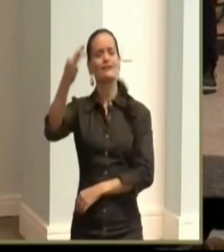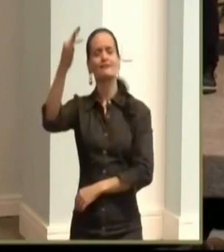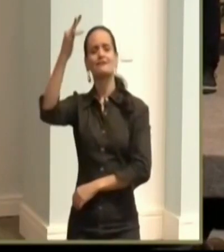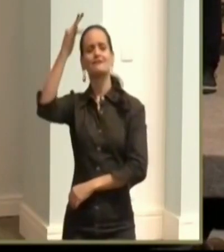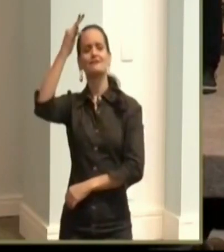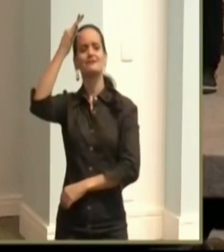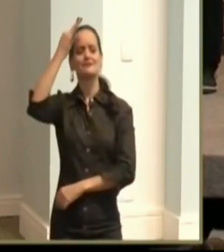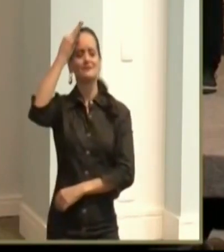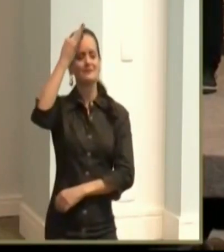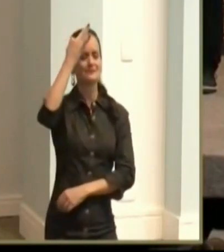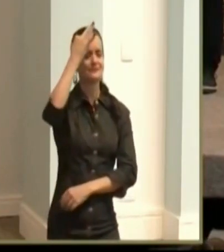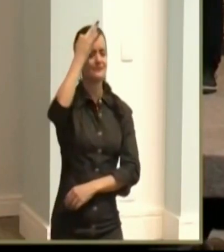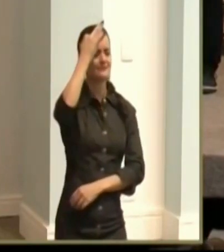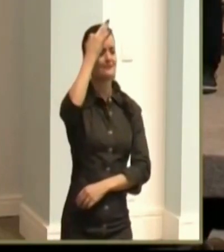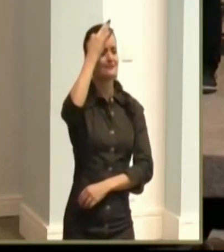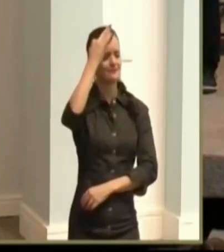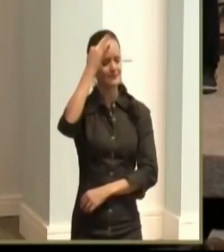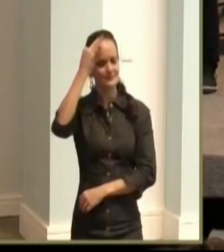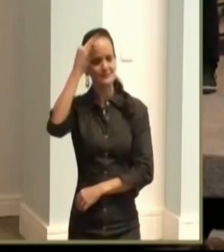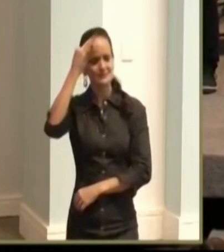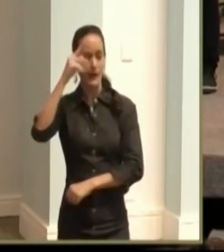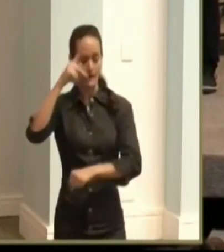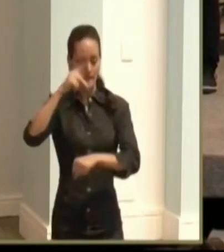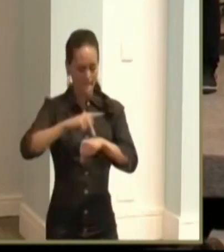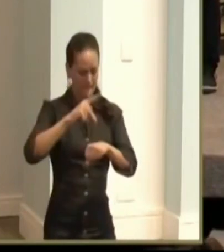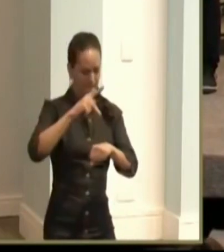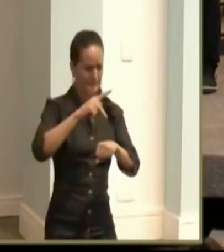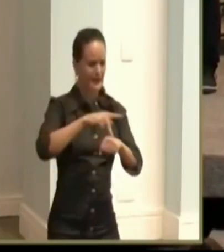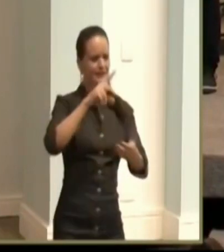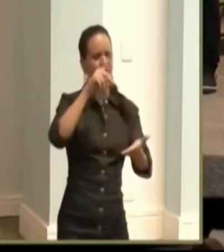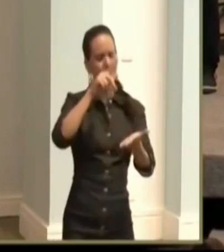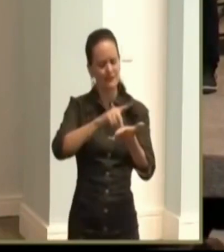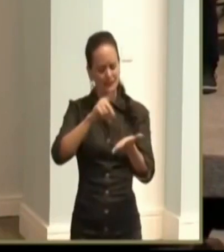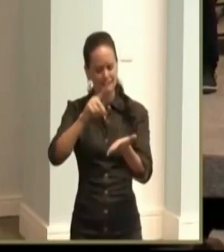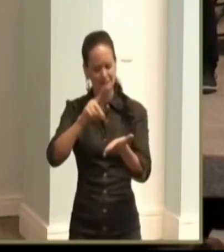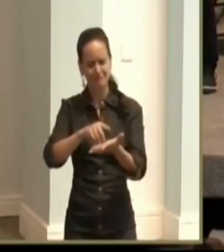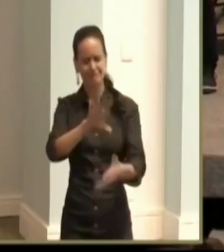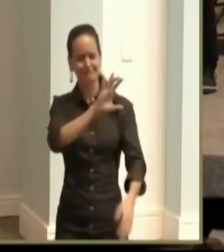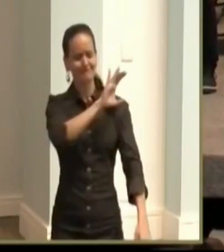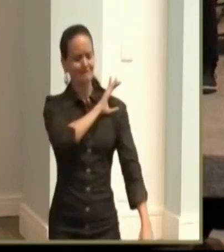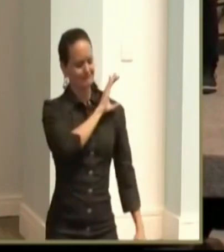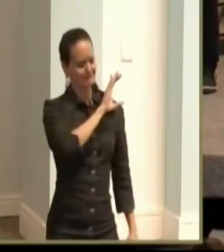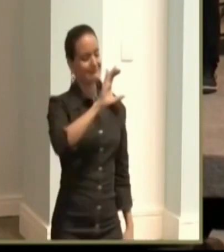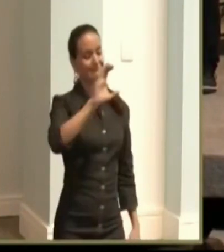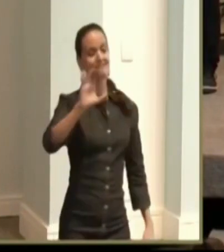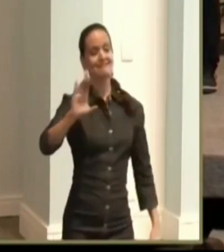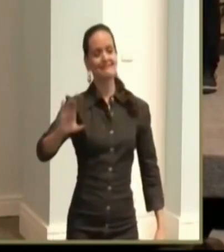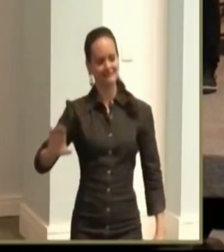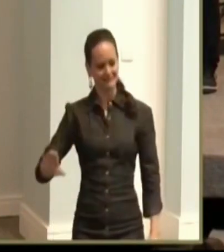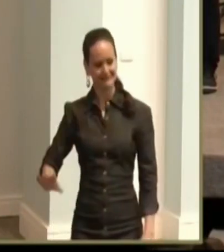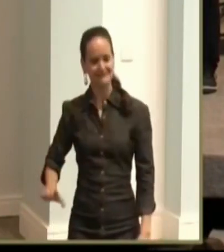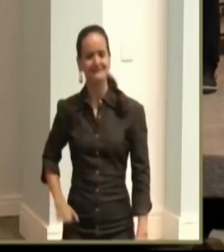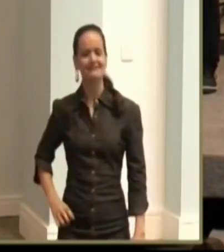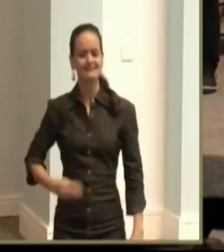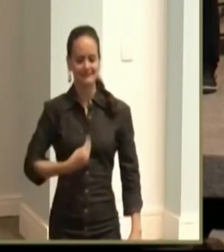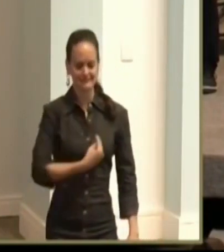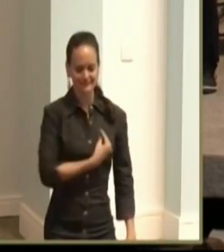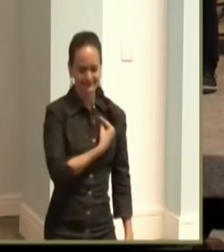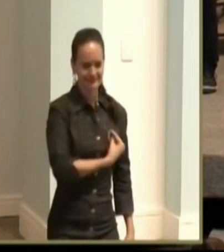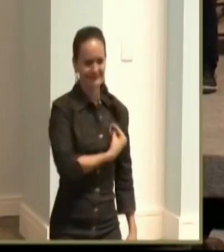de esquina, Cristo é vida a quem